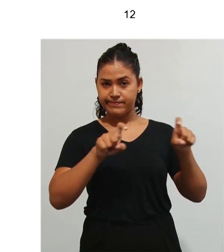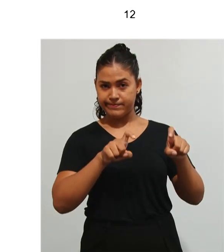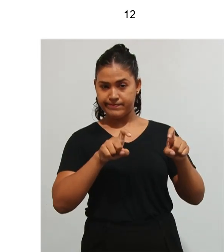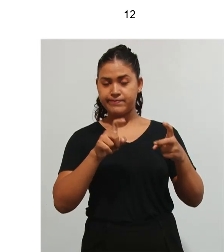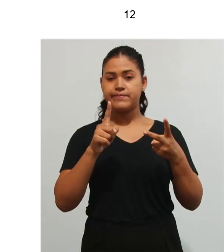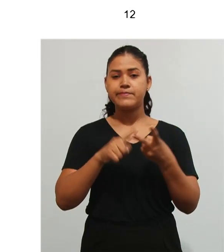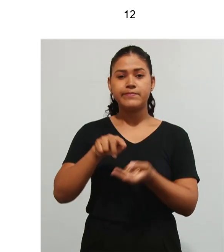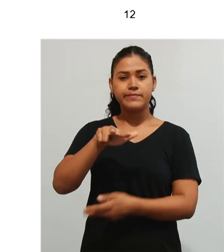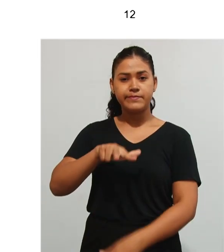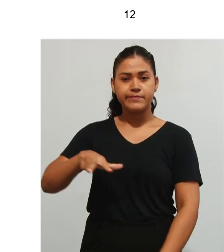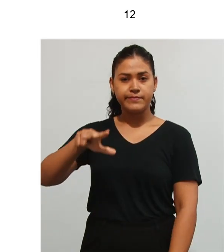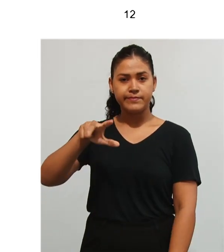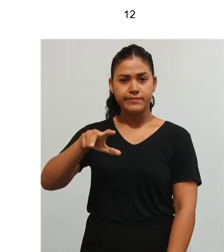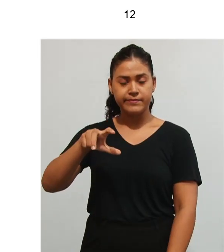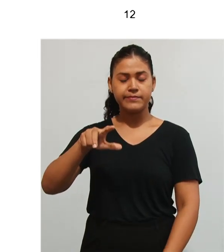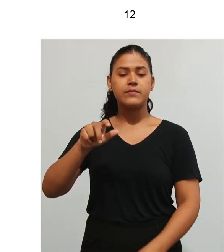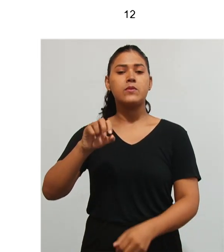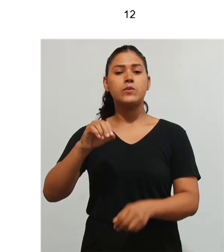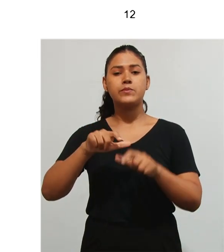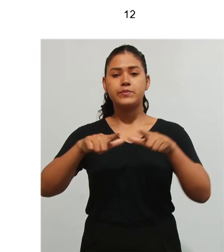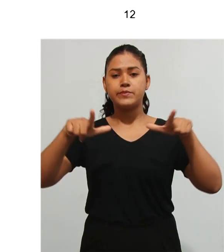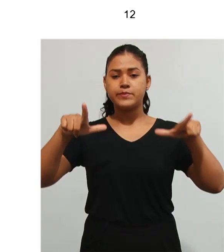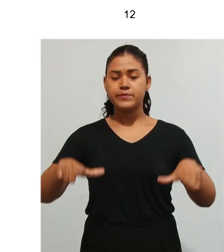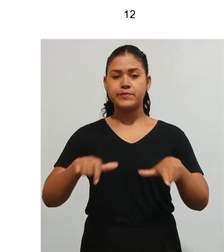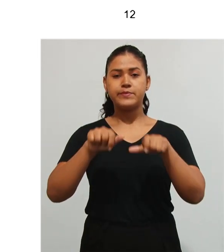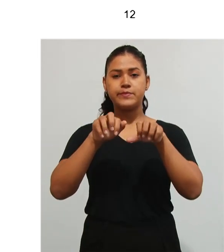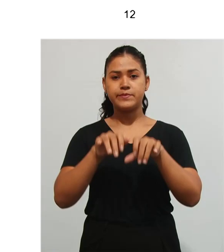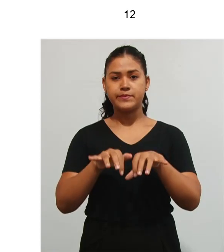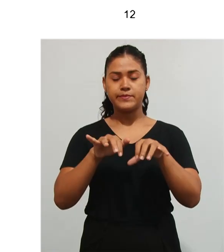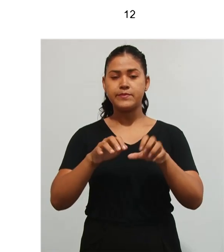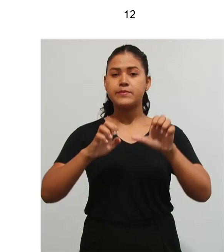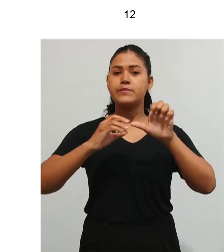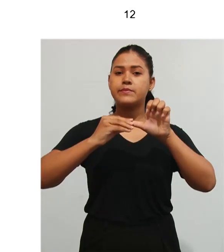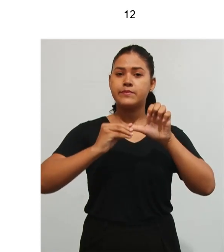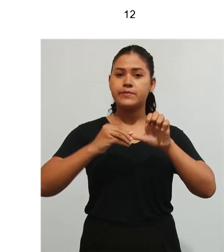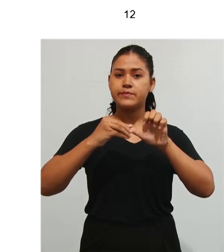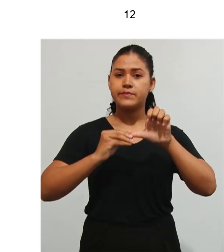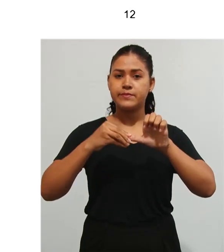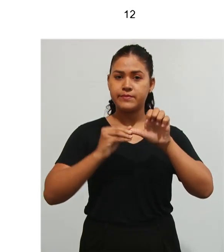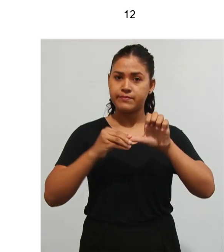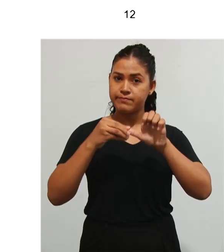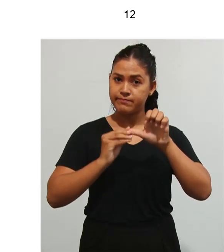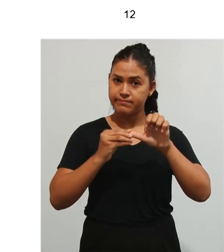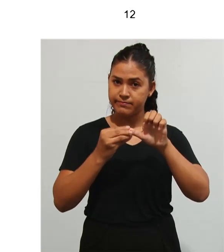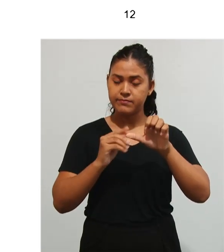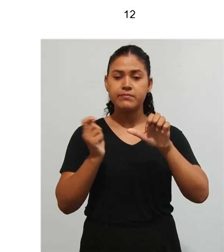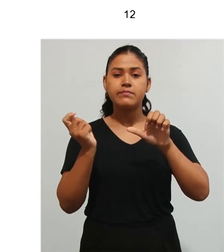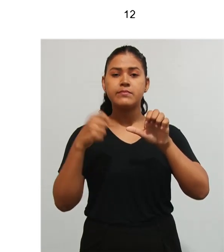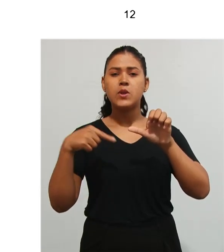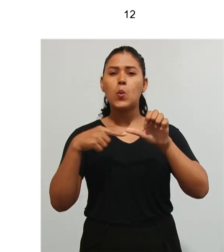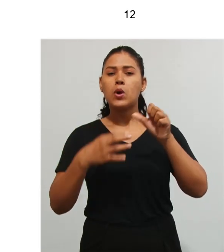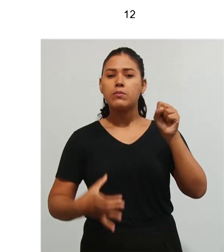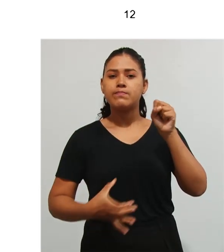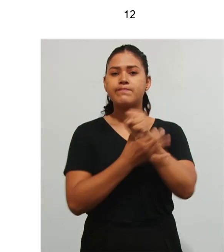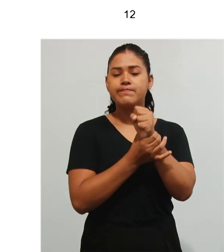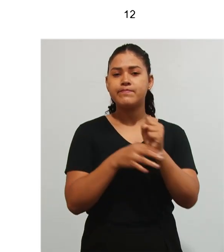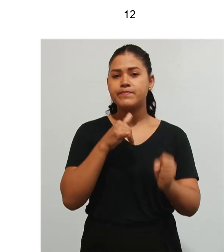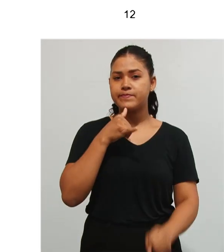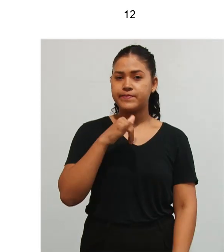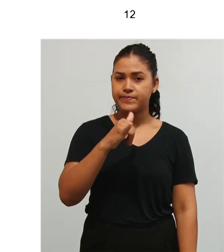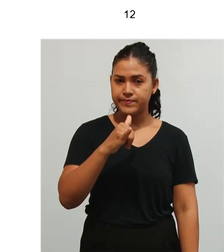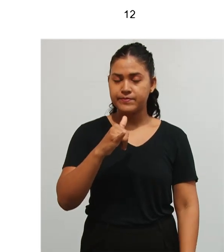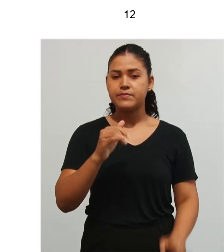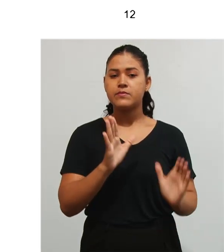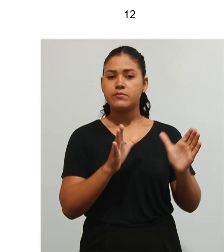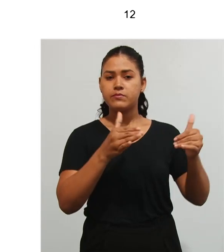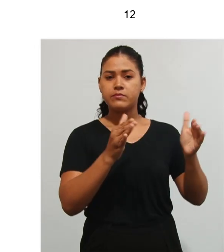o mouse, o teclado, o monitor, o estabilizador ou no break, que vai garantir proteção elétrica,